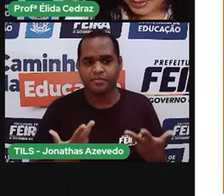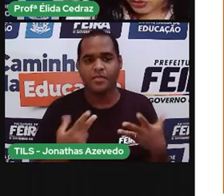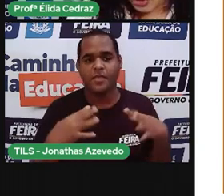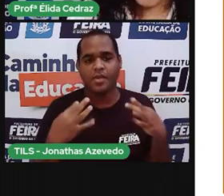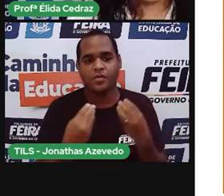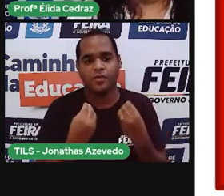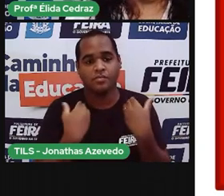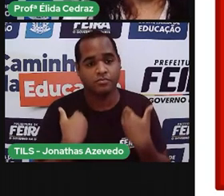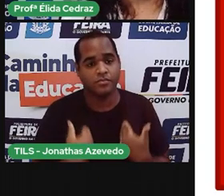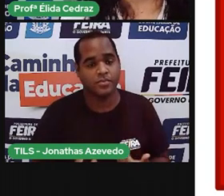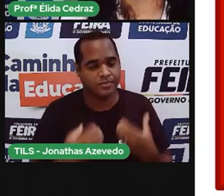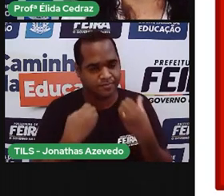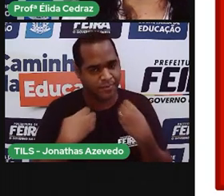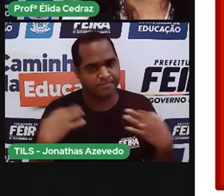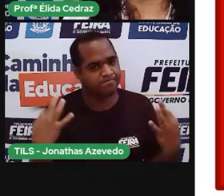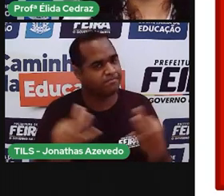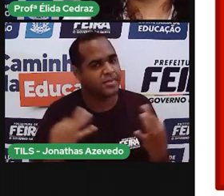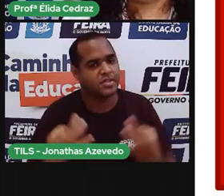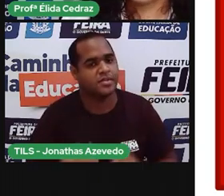perfeitamente.